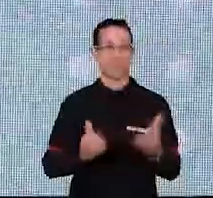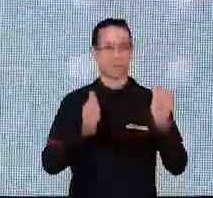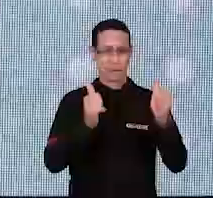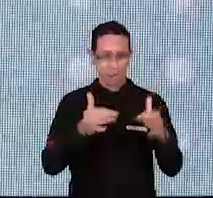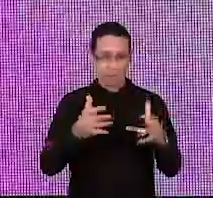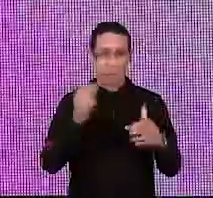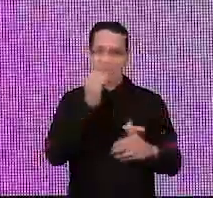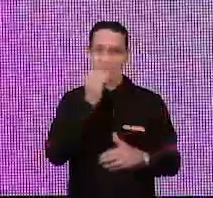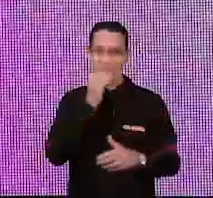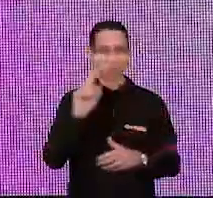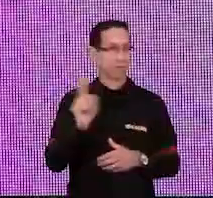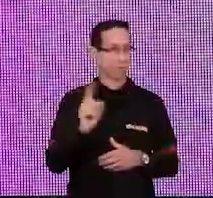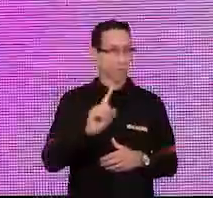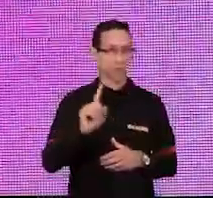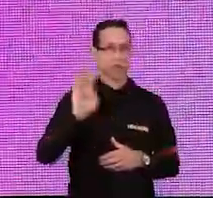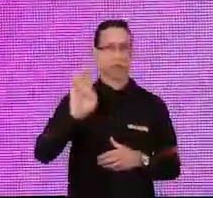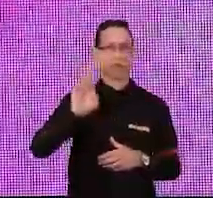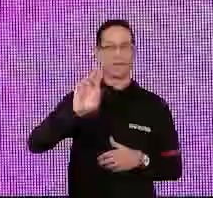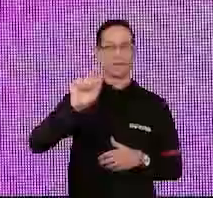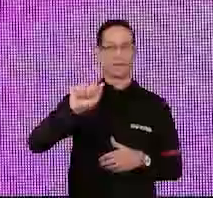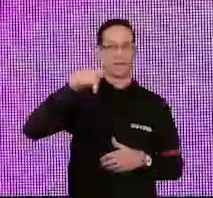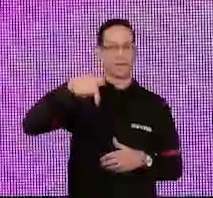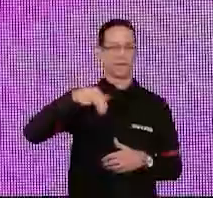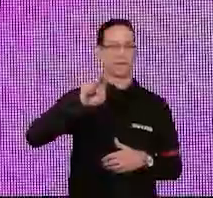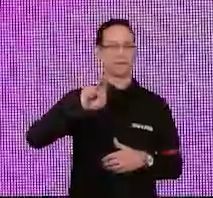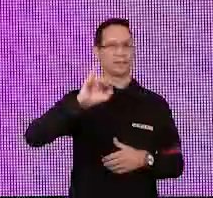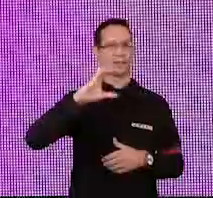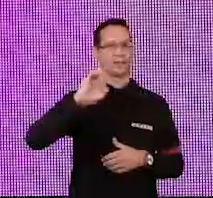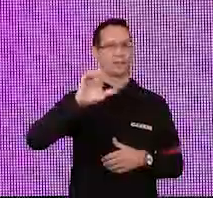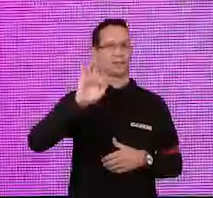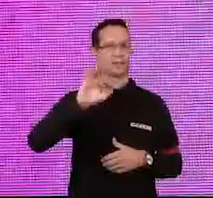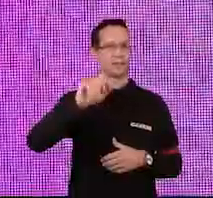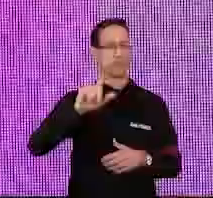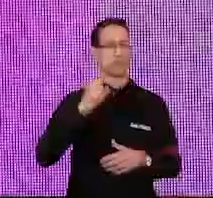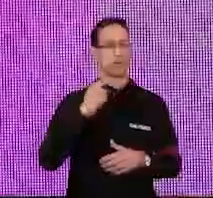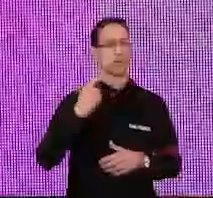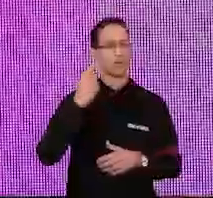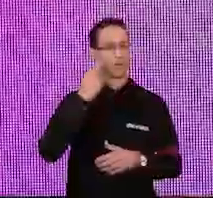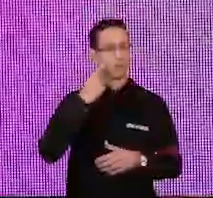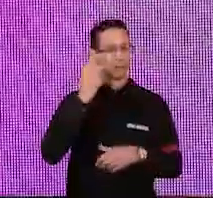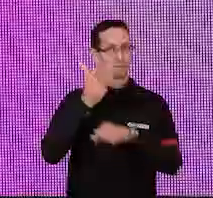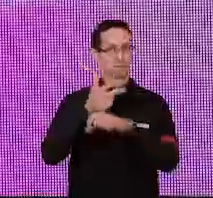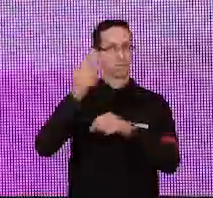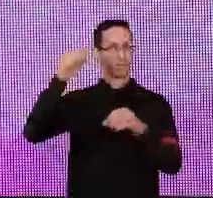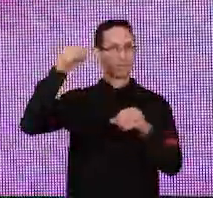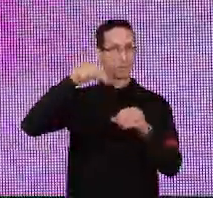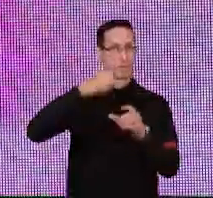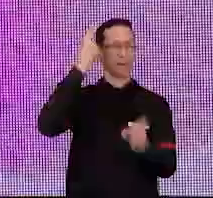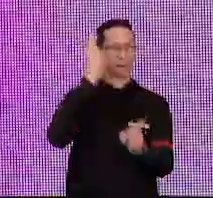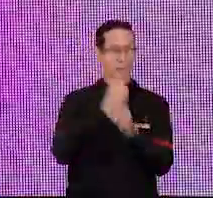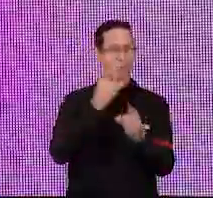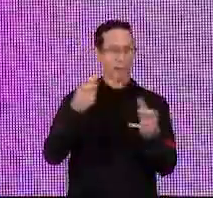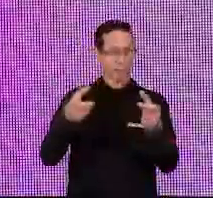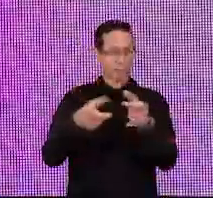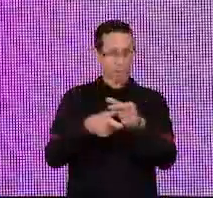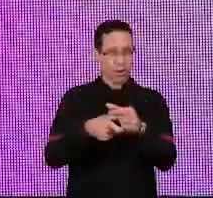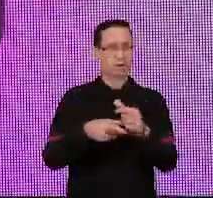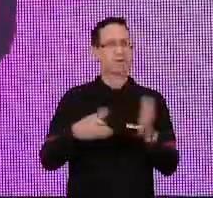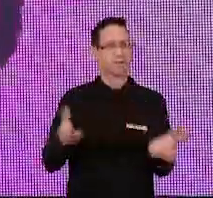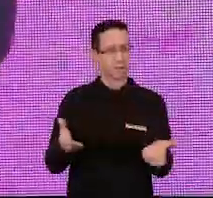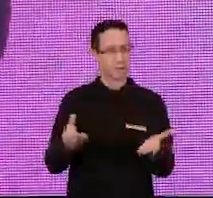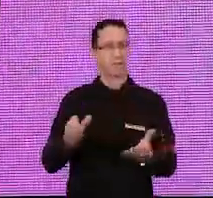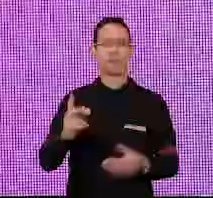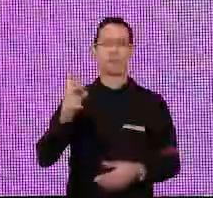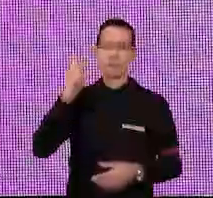seja um braquicefálico, você pode falar, fiz a otoendoscopia, vi uma estenose, como eu falei do Basset-Round, vai